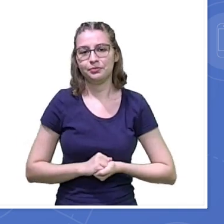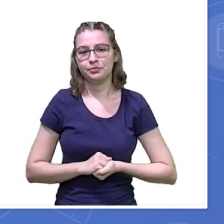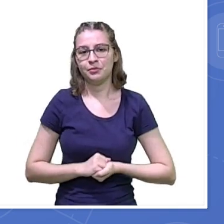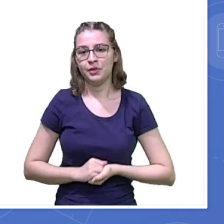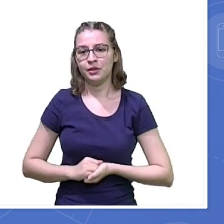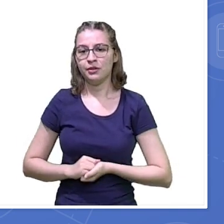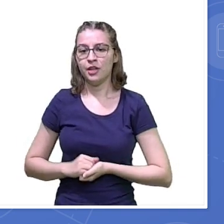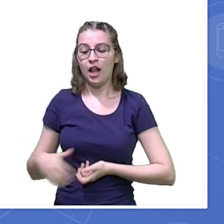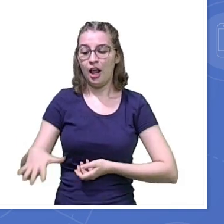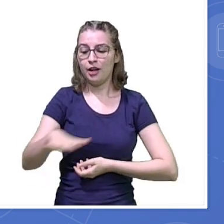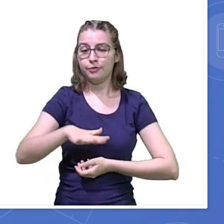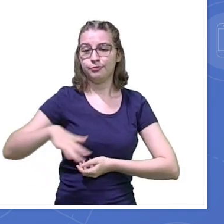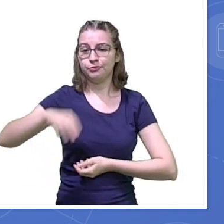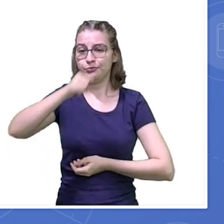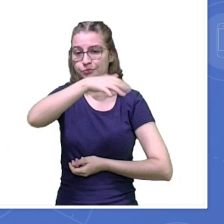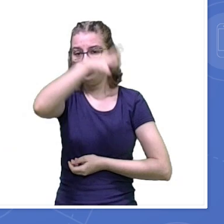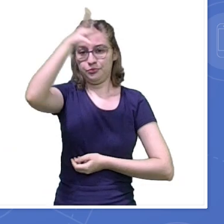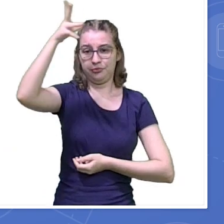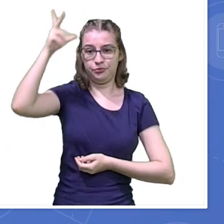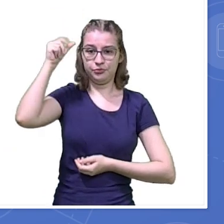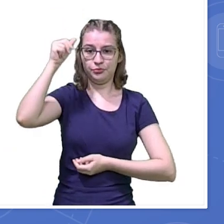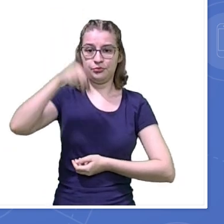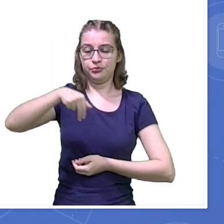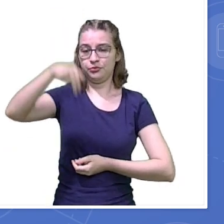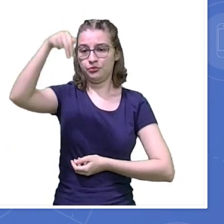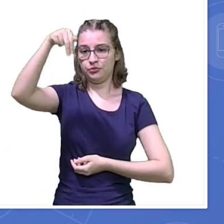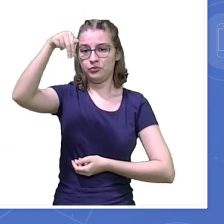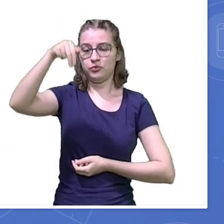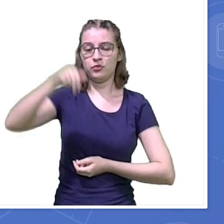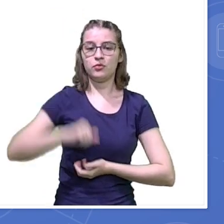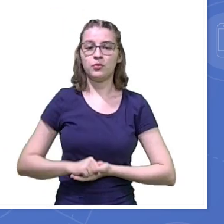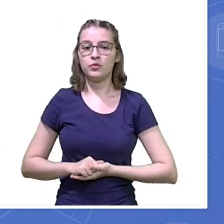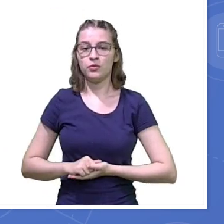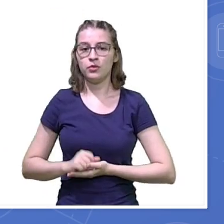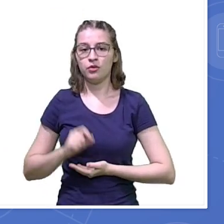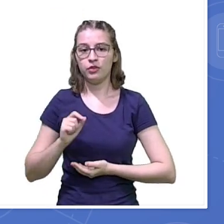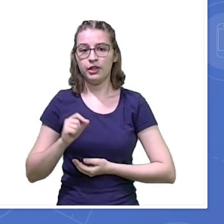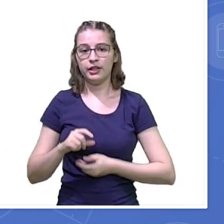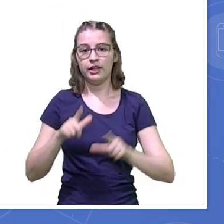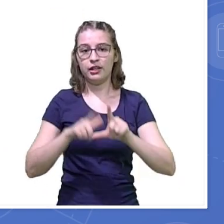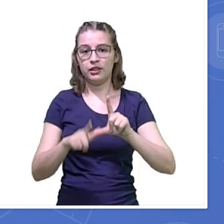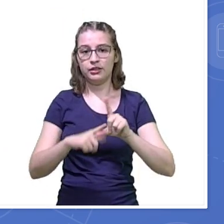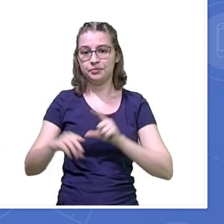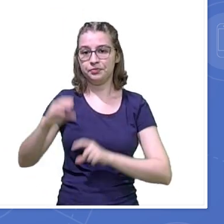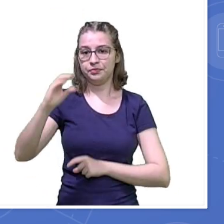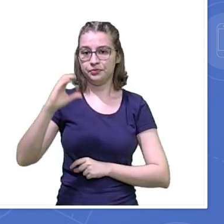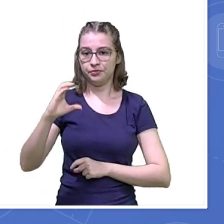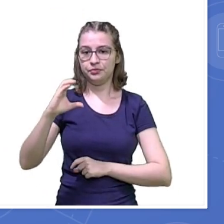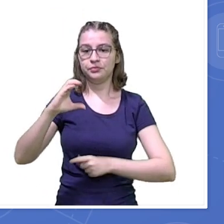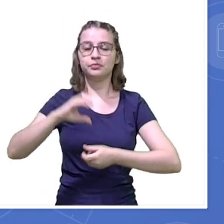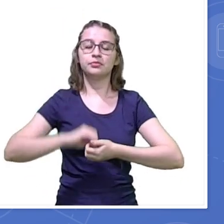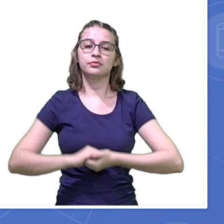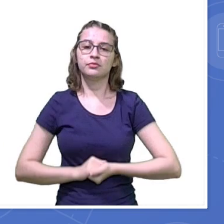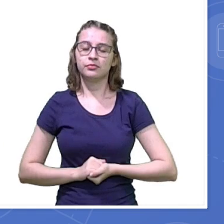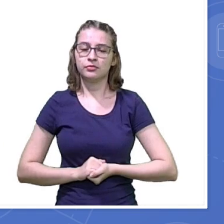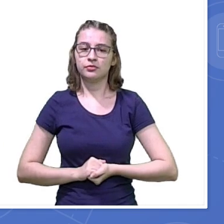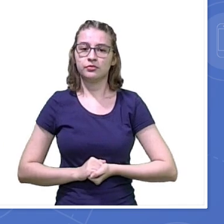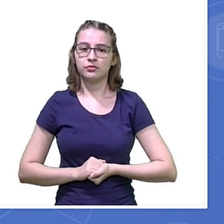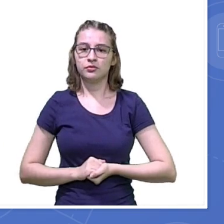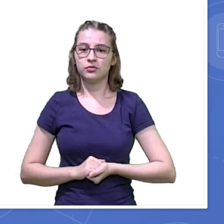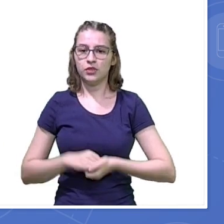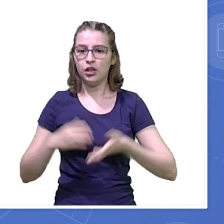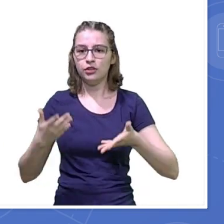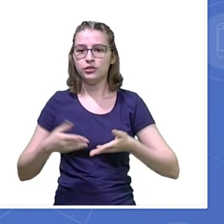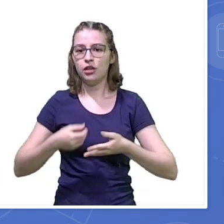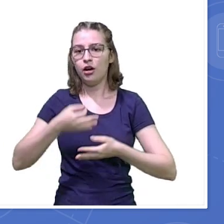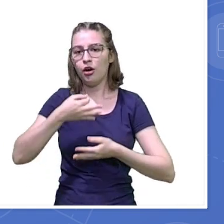aí na região norte, na região amazônica, foi isso que está mostrando aí na letra C. Bom, a gente comentou mais ou menos lá